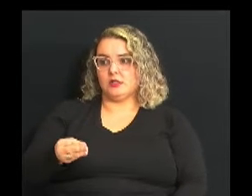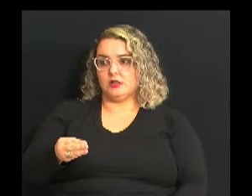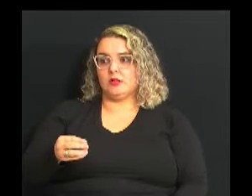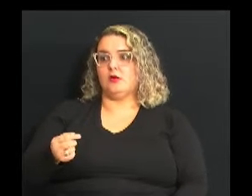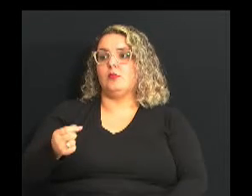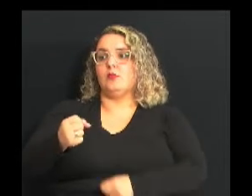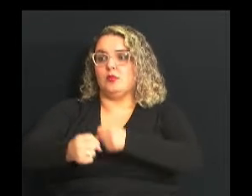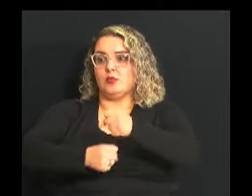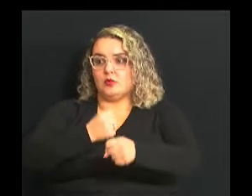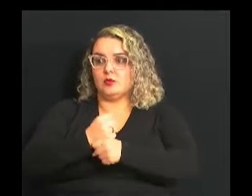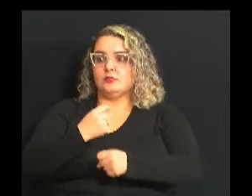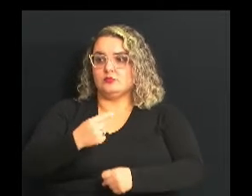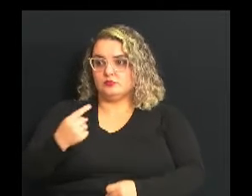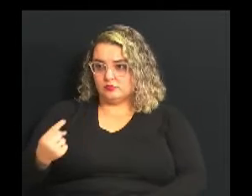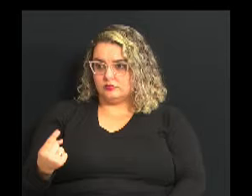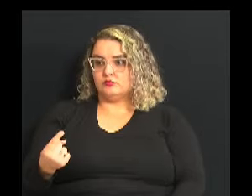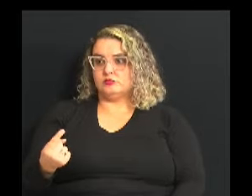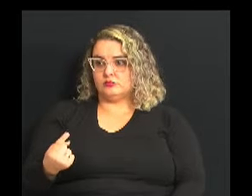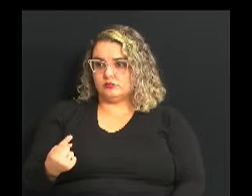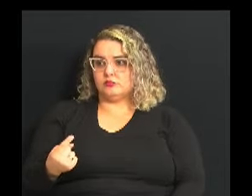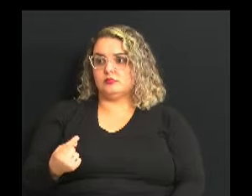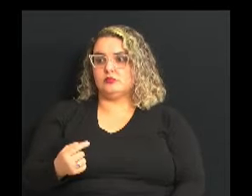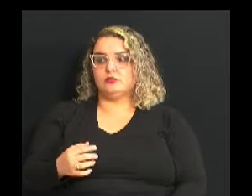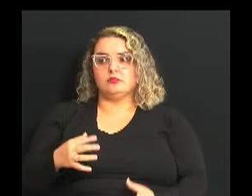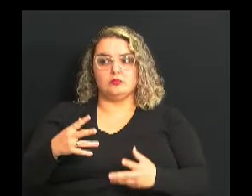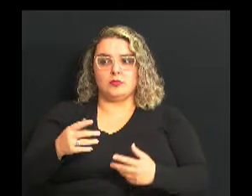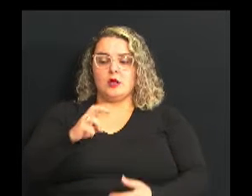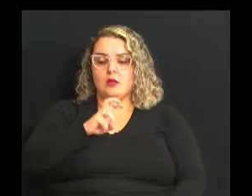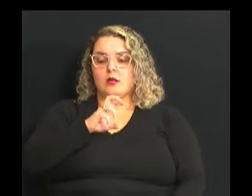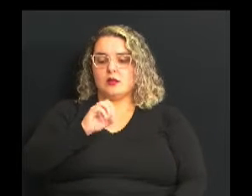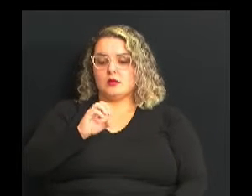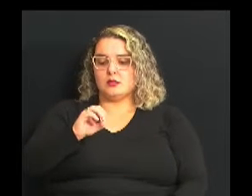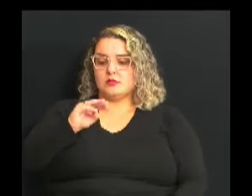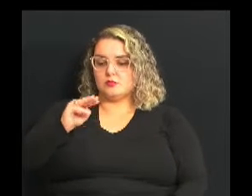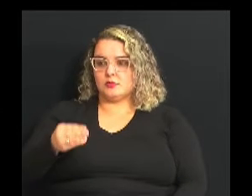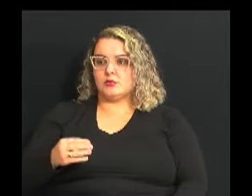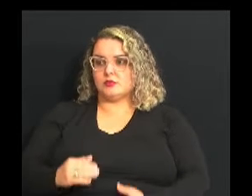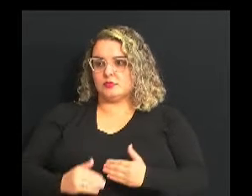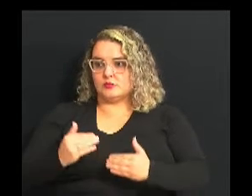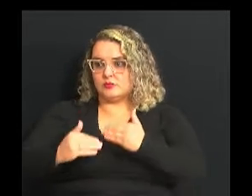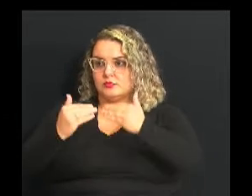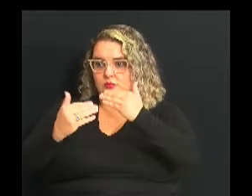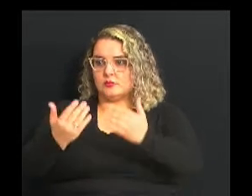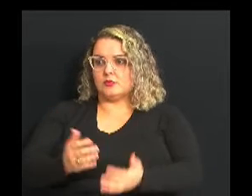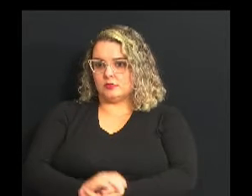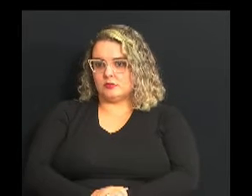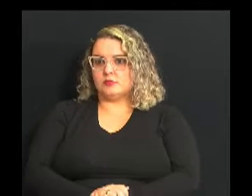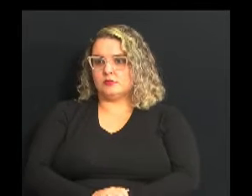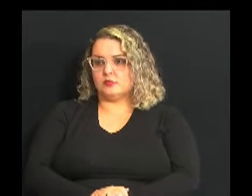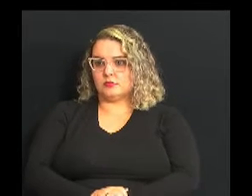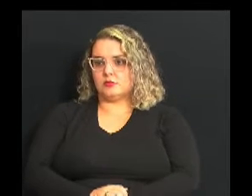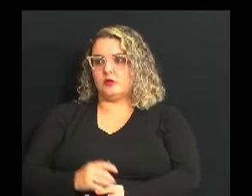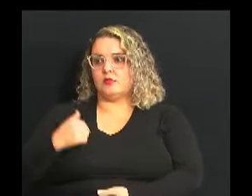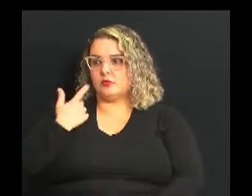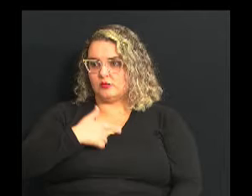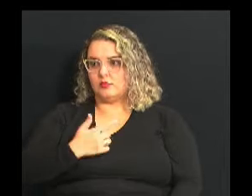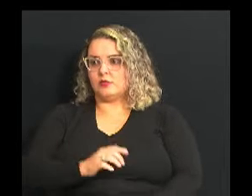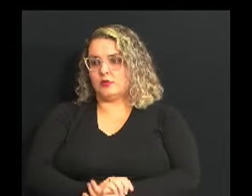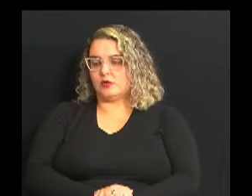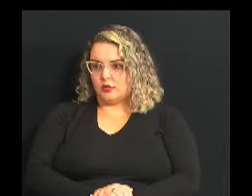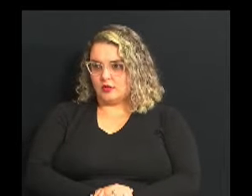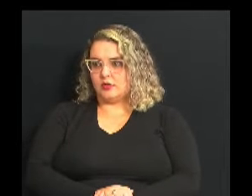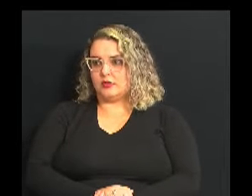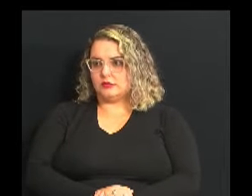Totalmente software livre, totalmente desenvolvido pela Diretoria de Tecnologia de Informação. A gente utiliza nosso sistema